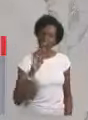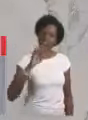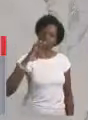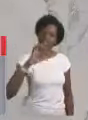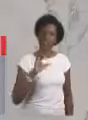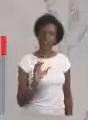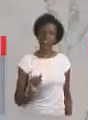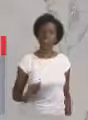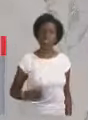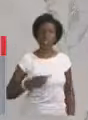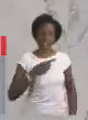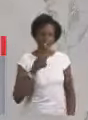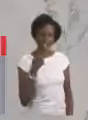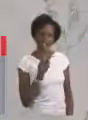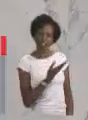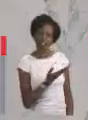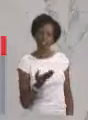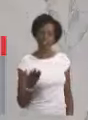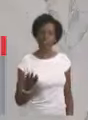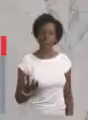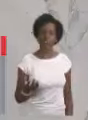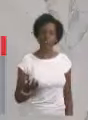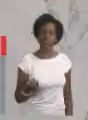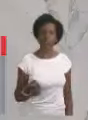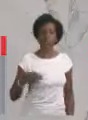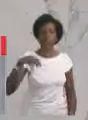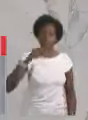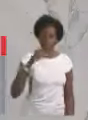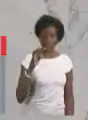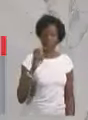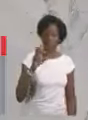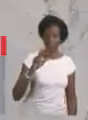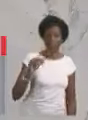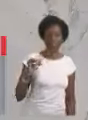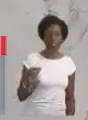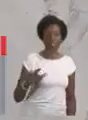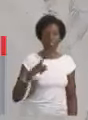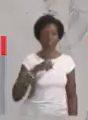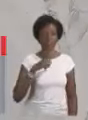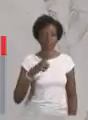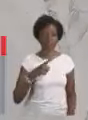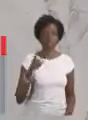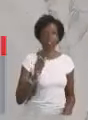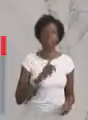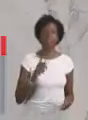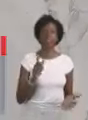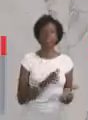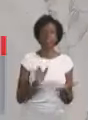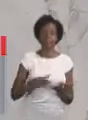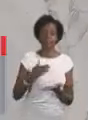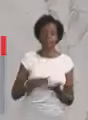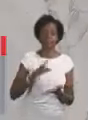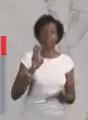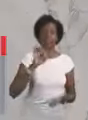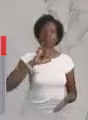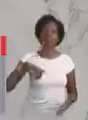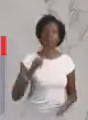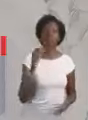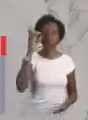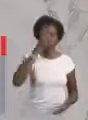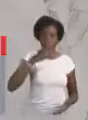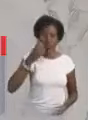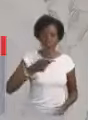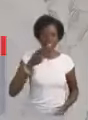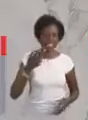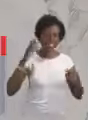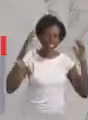desmente fica esse diz o seguinte é só tem a matéria dele nas páginas amarelas e da Veja de domingo